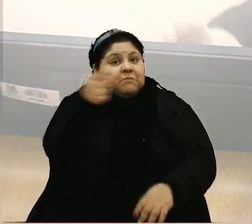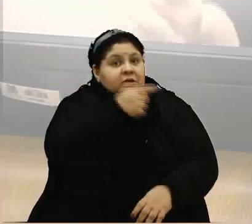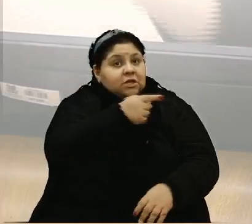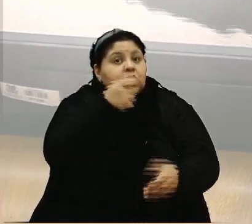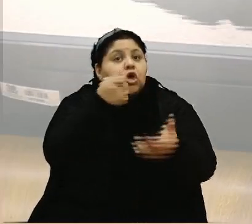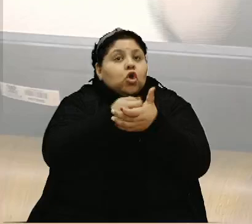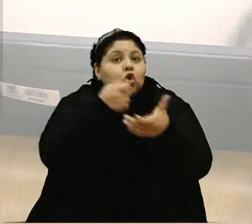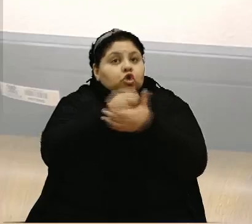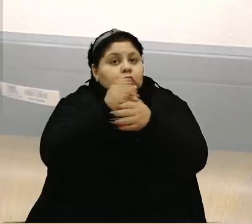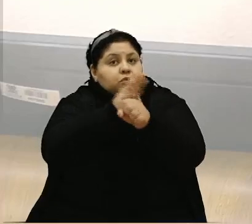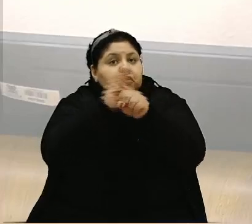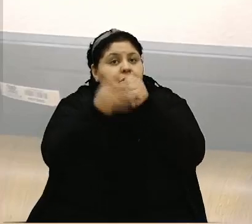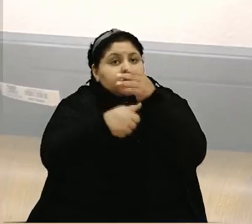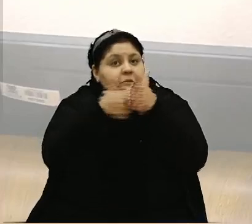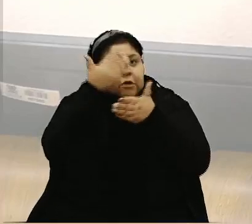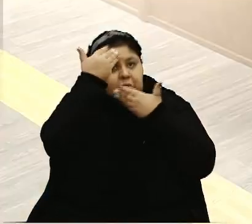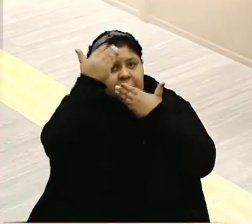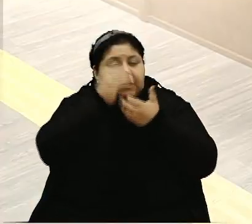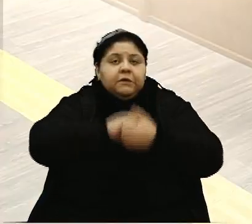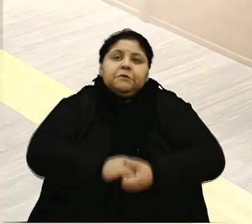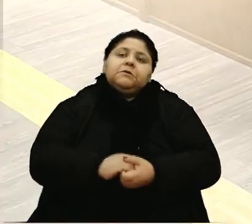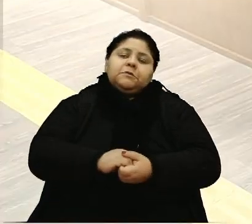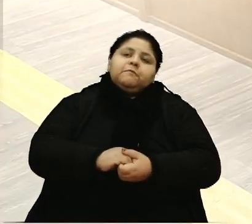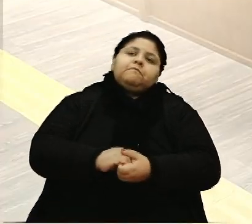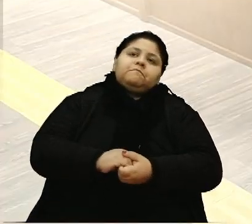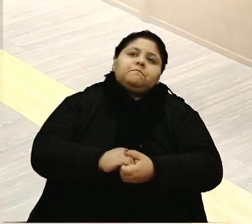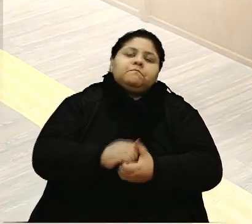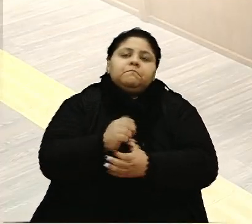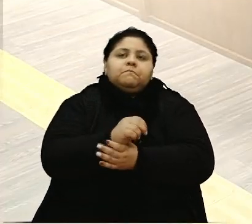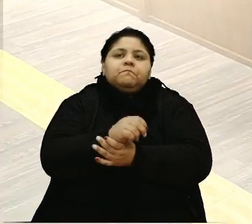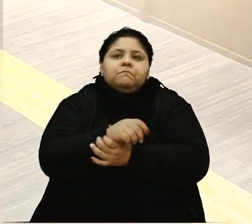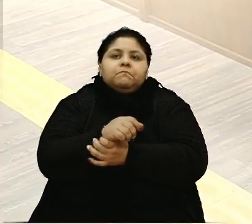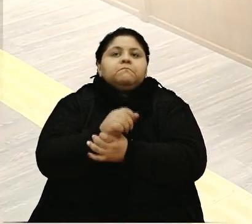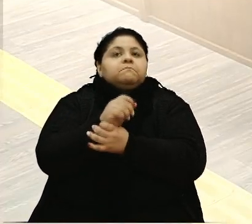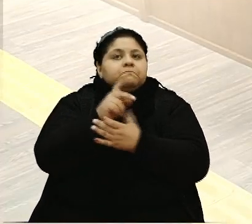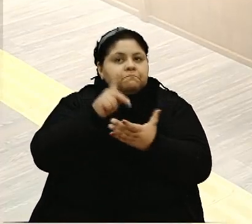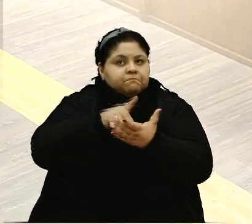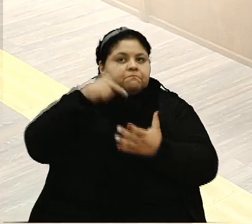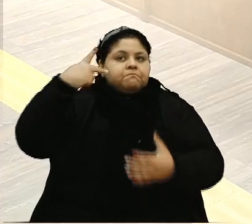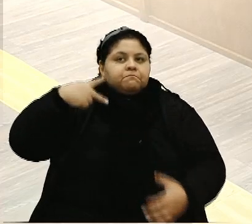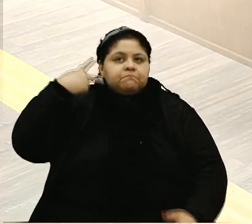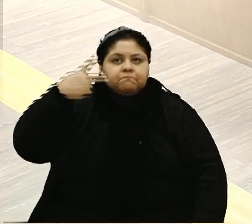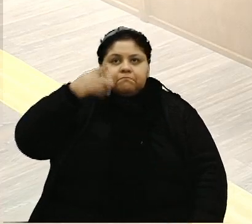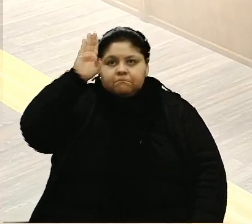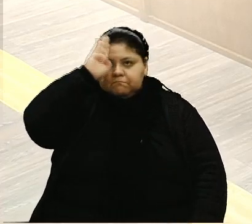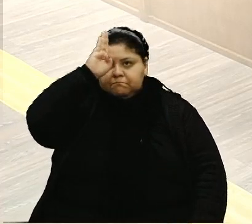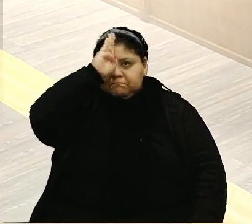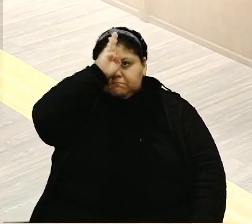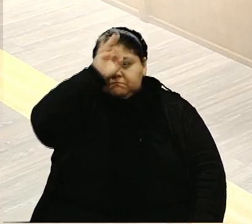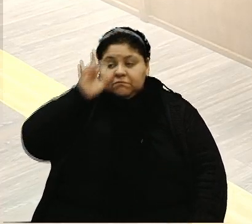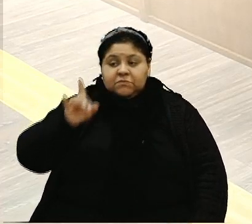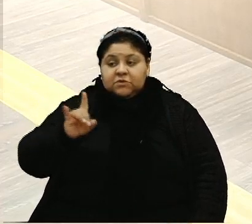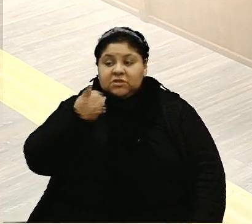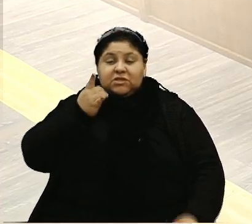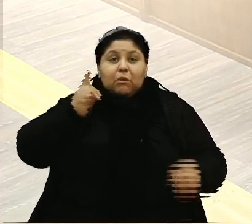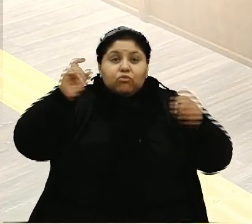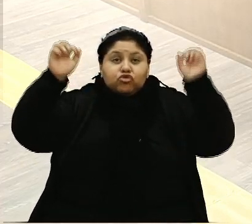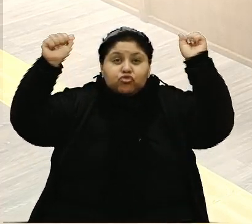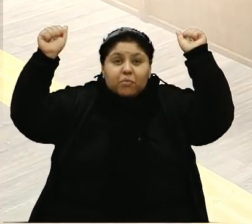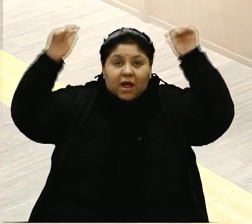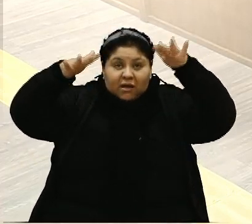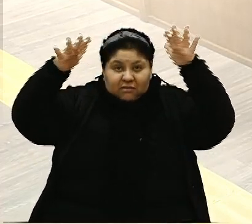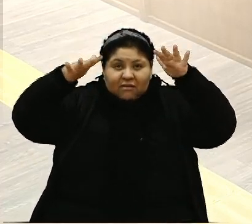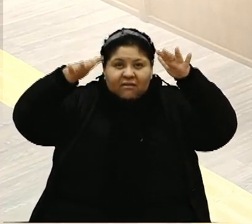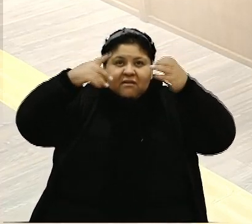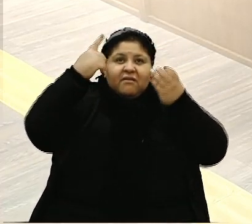lutando por um bairro melhor. Obrigado, vereador. Exatamente, vereador Bressan. A gente teve essa última chuva que deu, que vamos